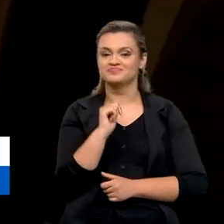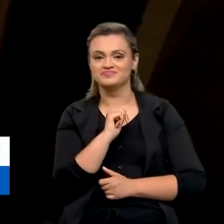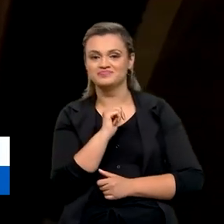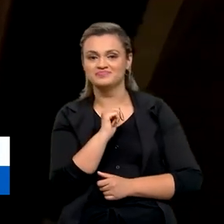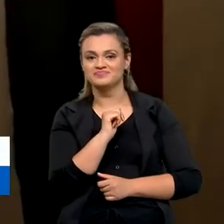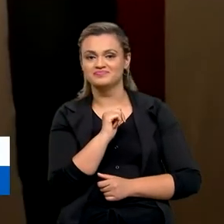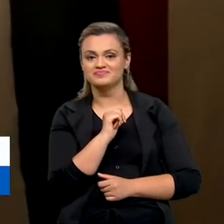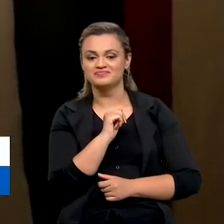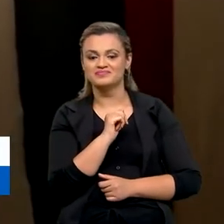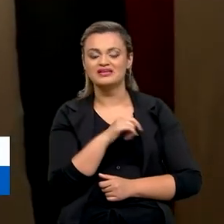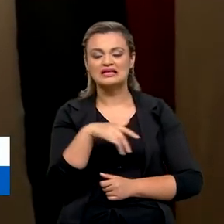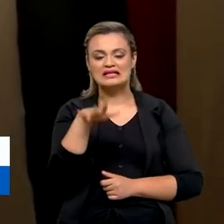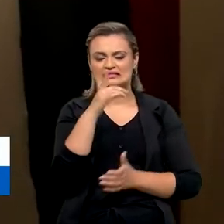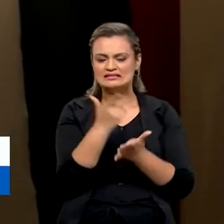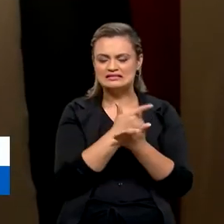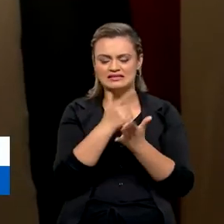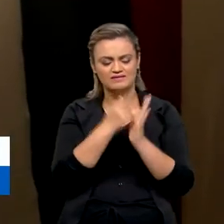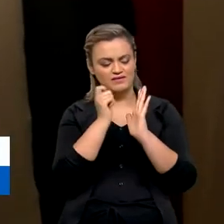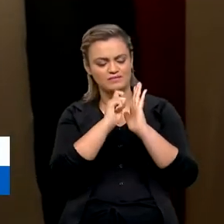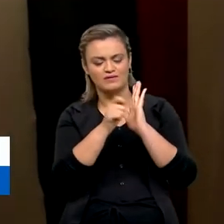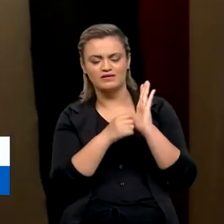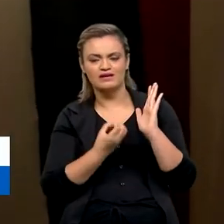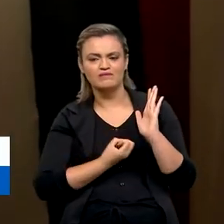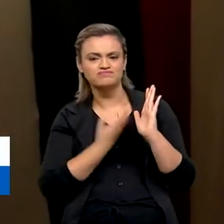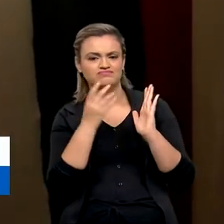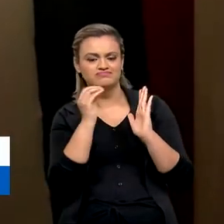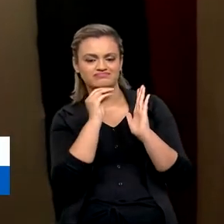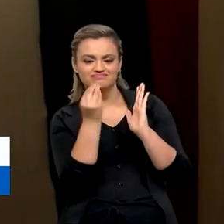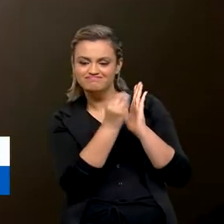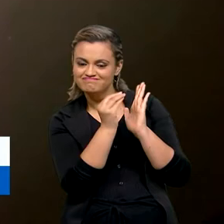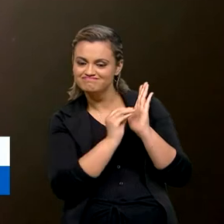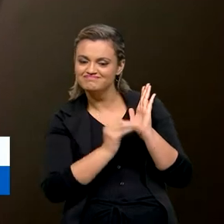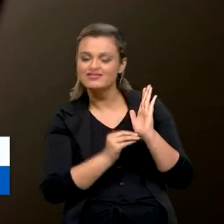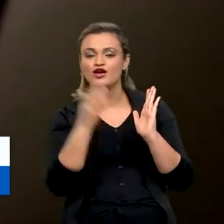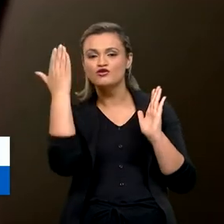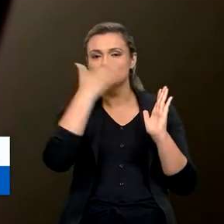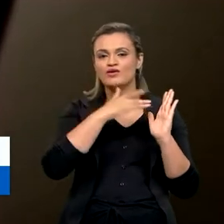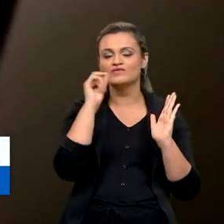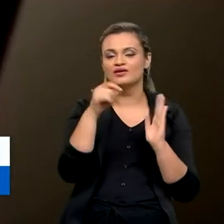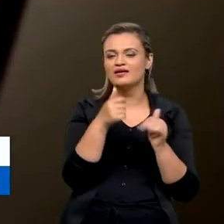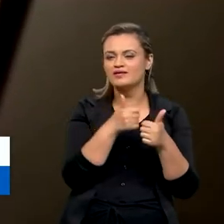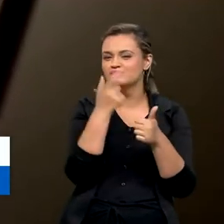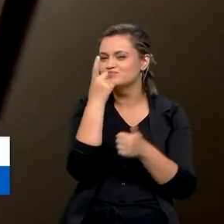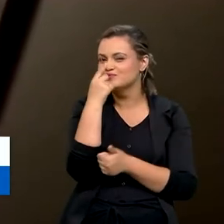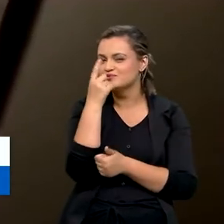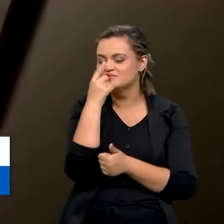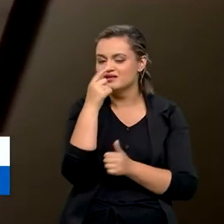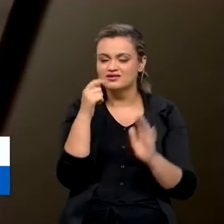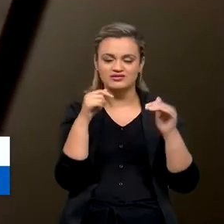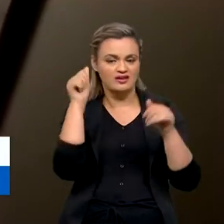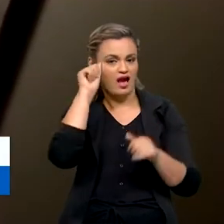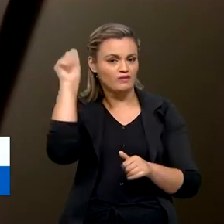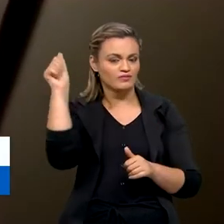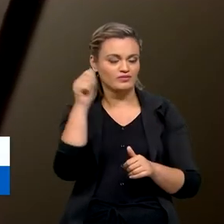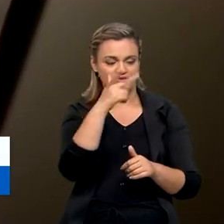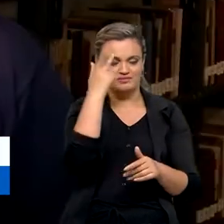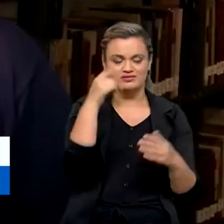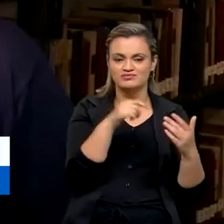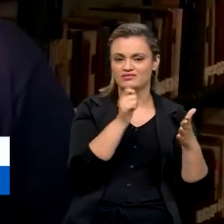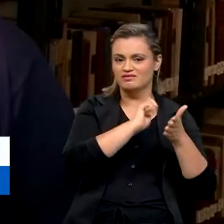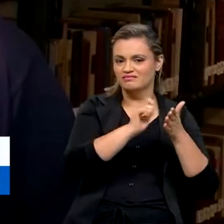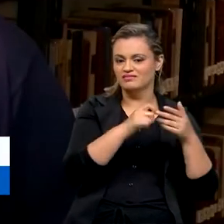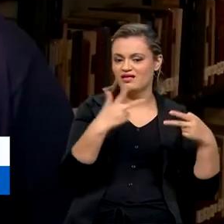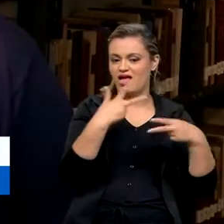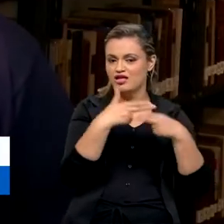Manuel Bandeira. As dedicatórias especiais na contracapa demonstram a proximidade entre autor e editor.